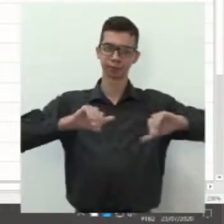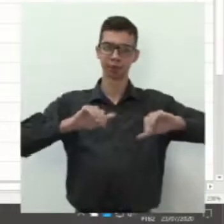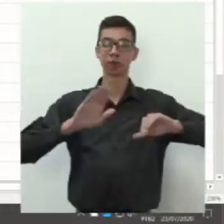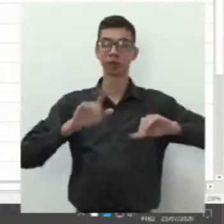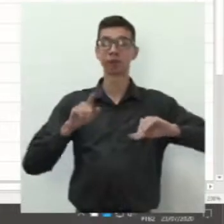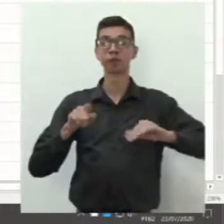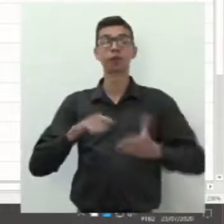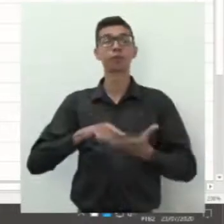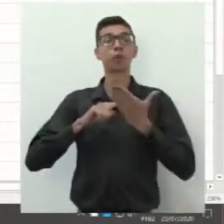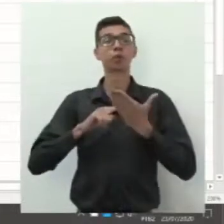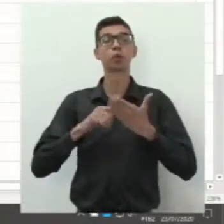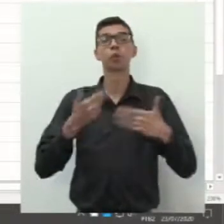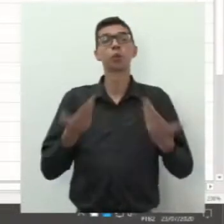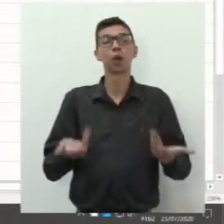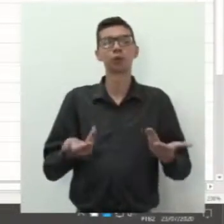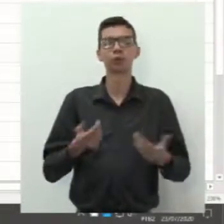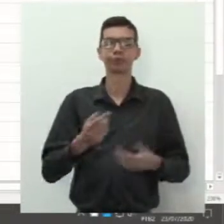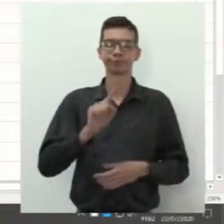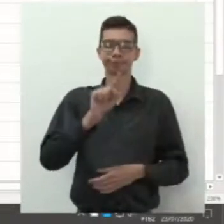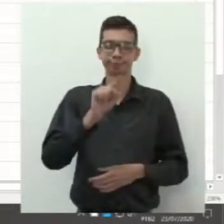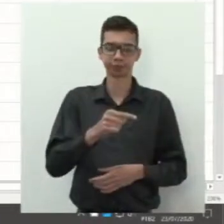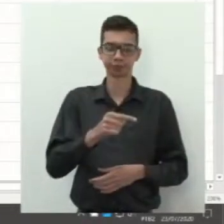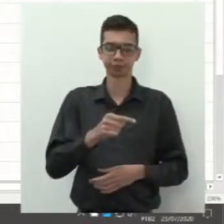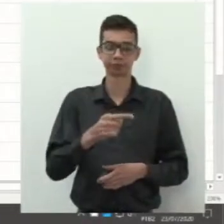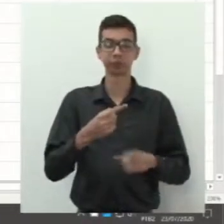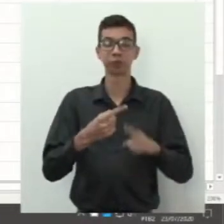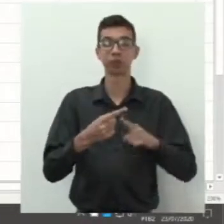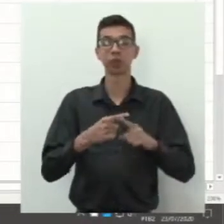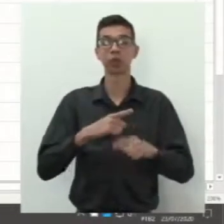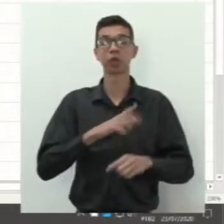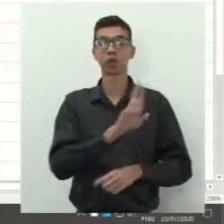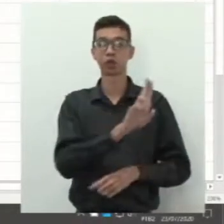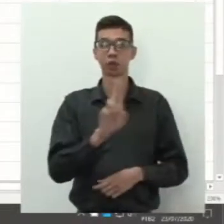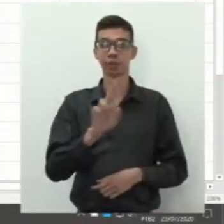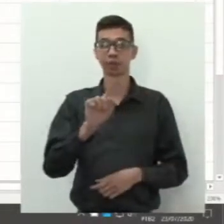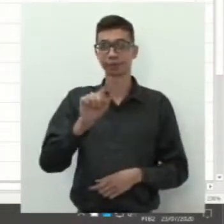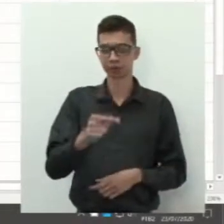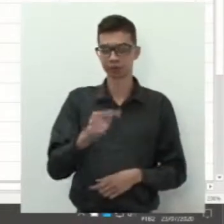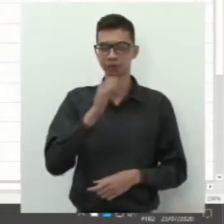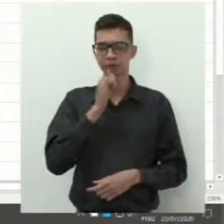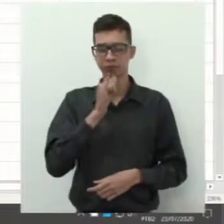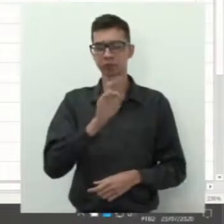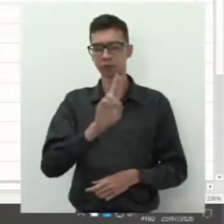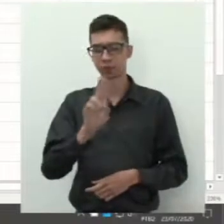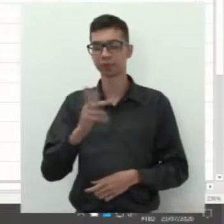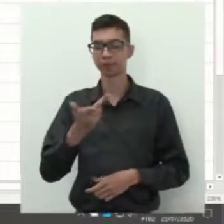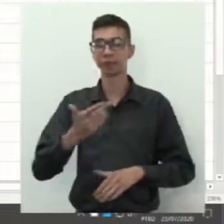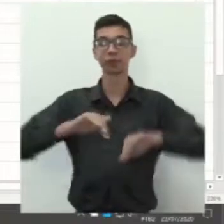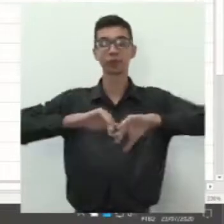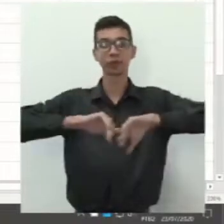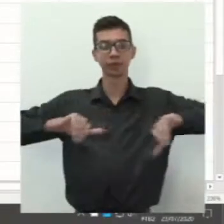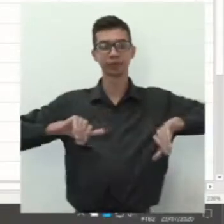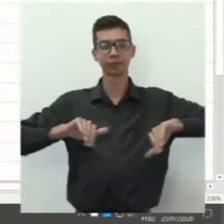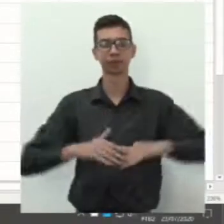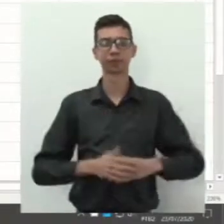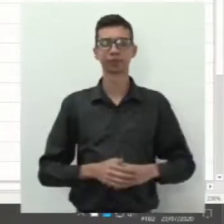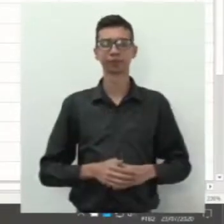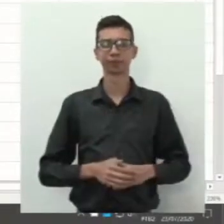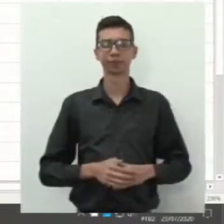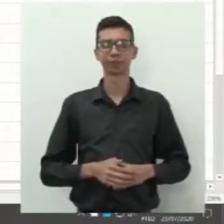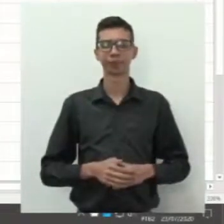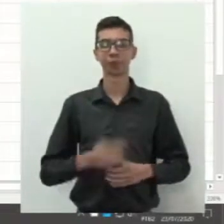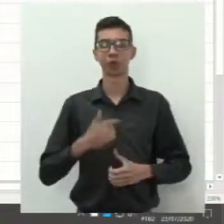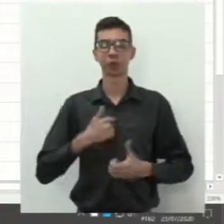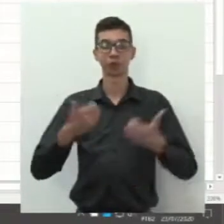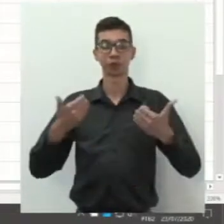Eu não tenho sobrenome, vírgula, nome. Olha aqui o que aconteceu aqui para mim embaixo, ó. Ele já separa. Quando eu coloco o que é vírgula,